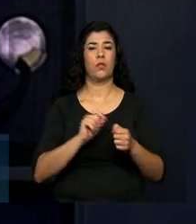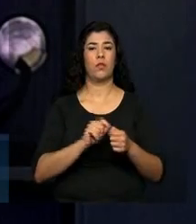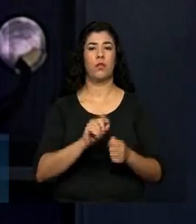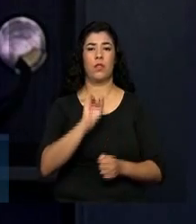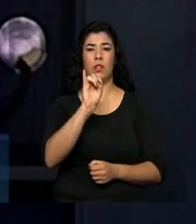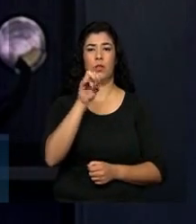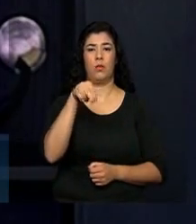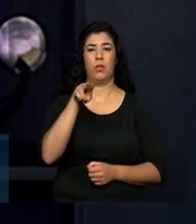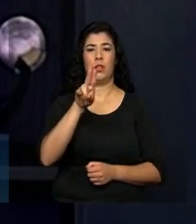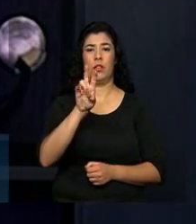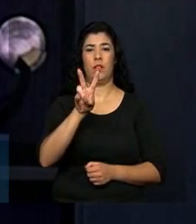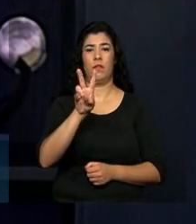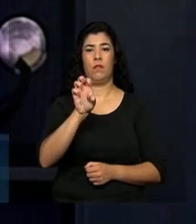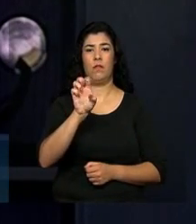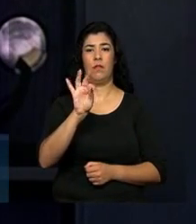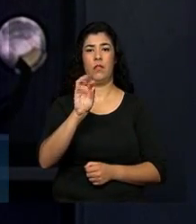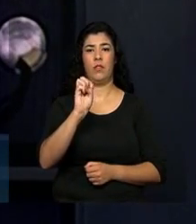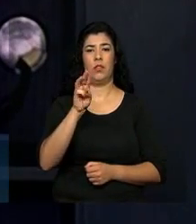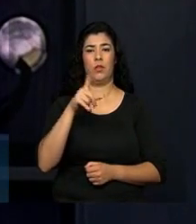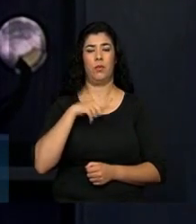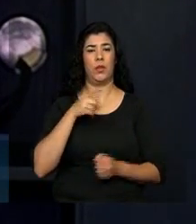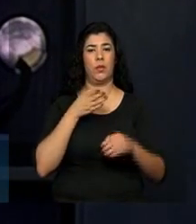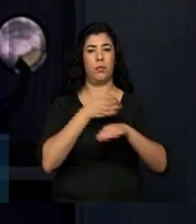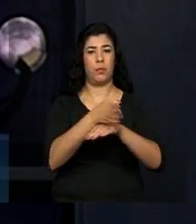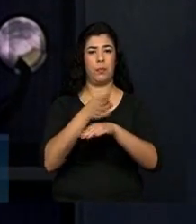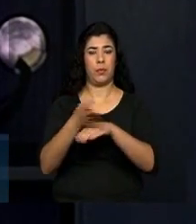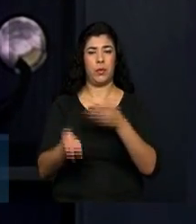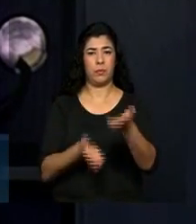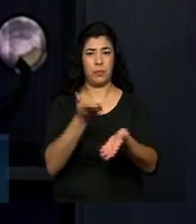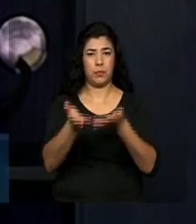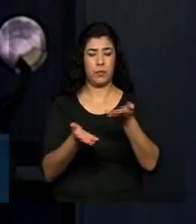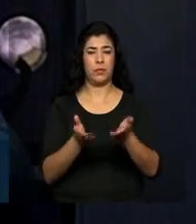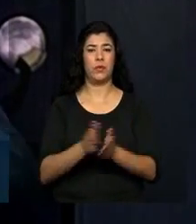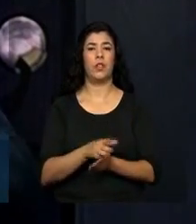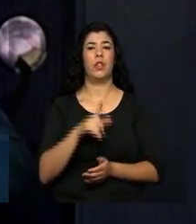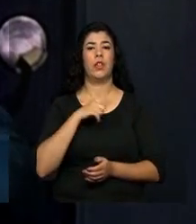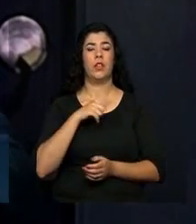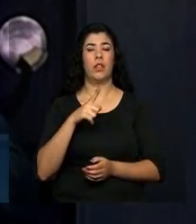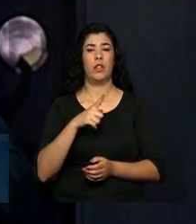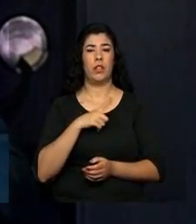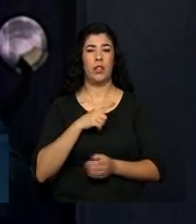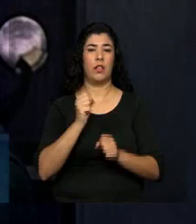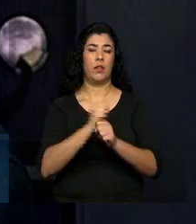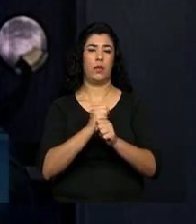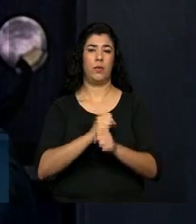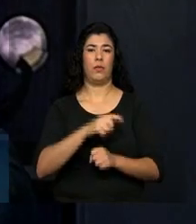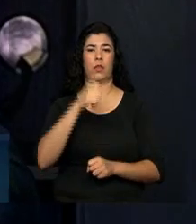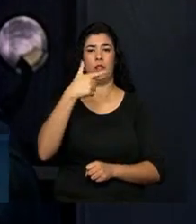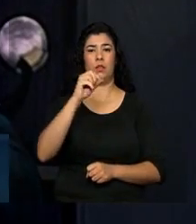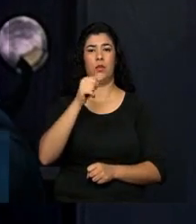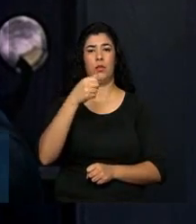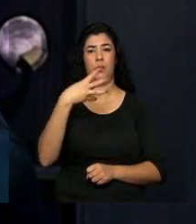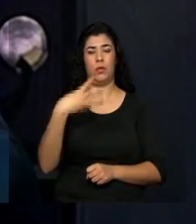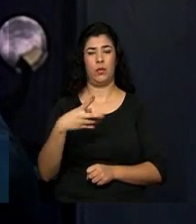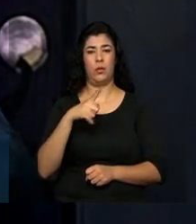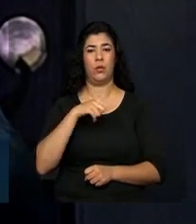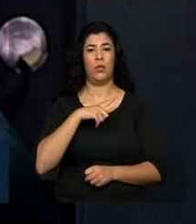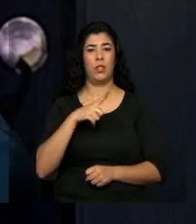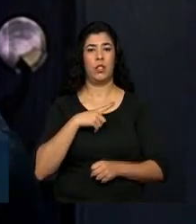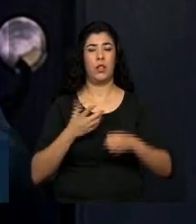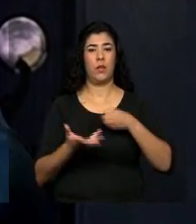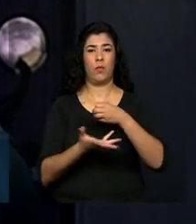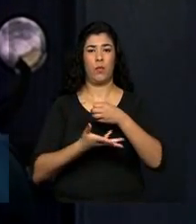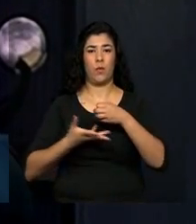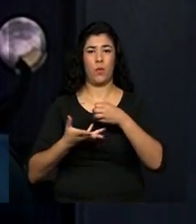realizados eh no ano de 2014 através dos Fundos regionais seja ele fundo